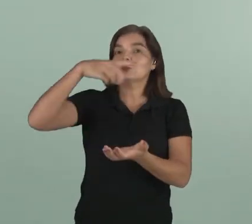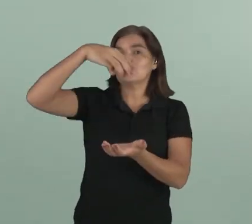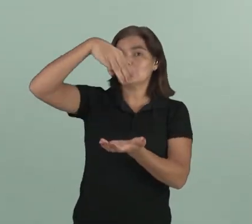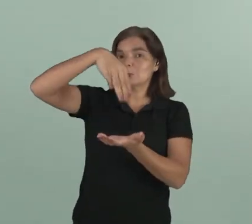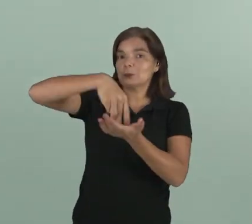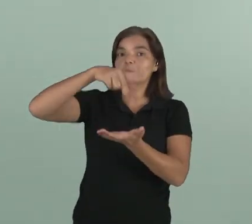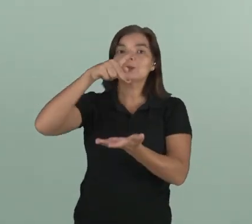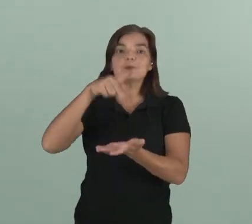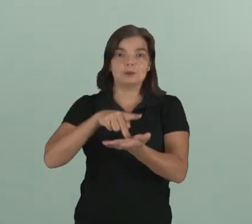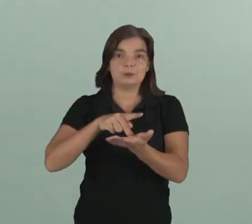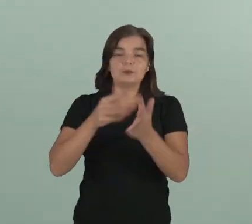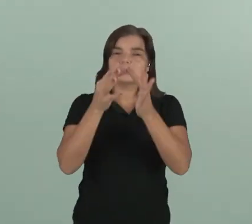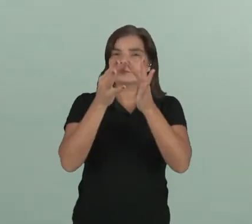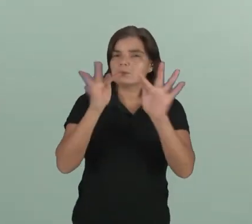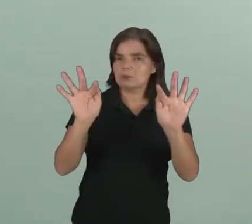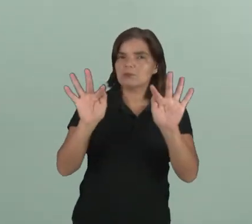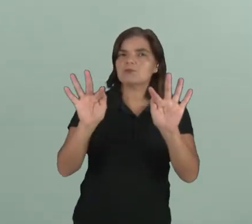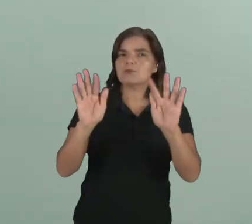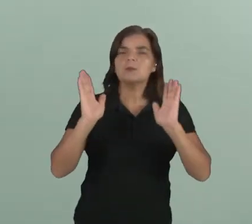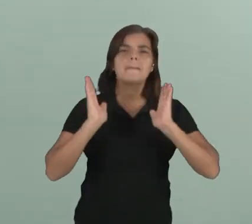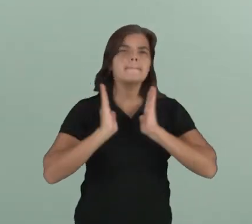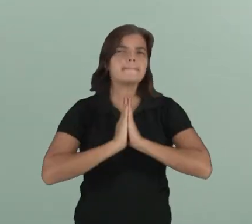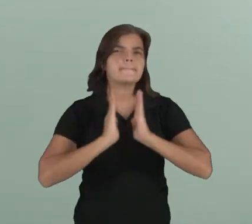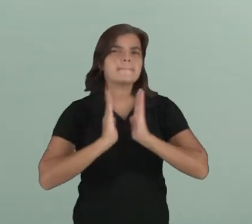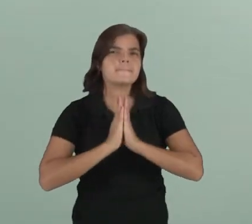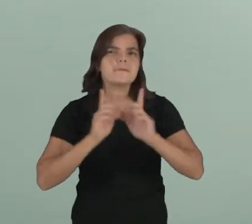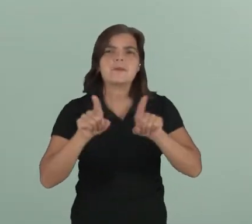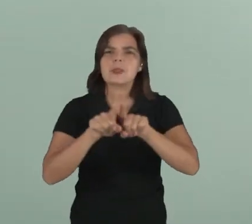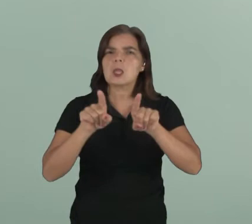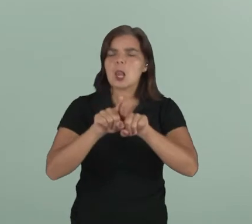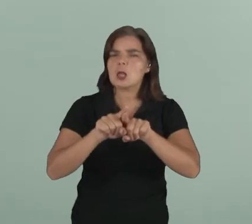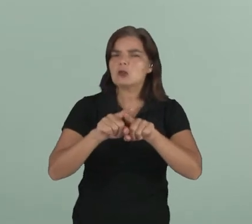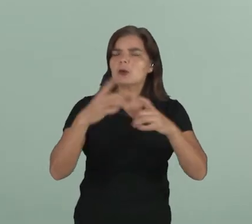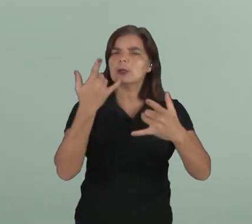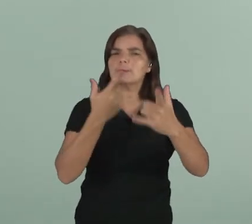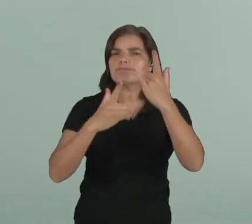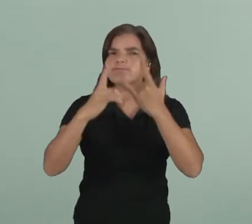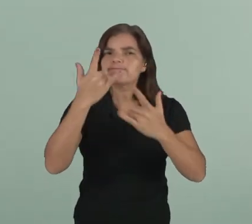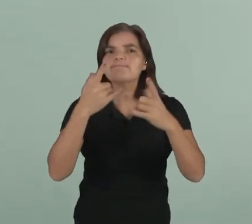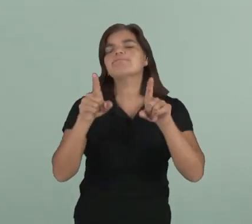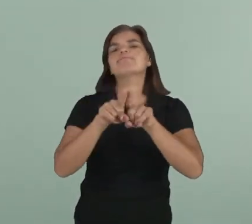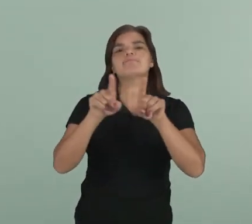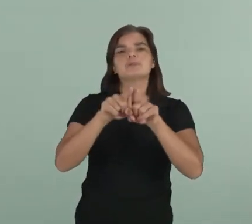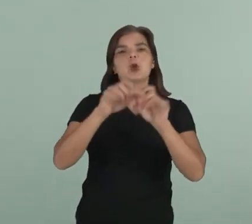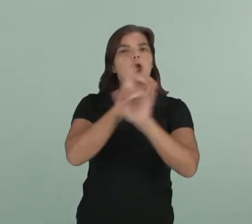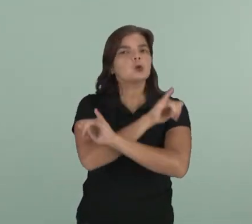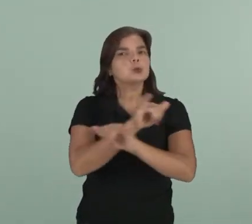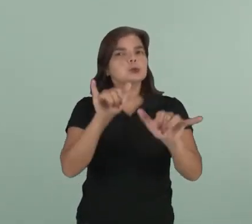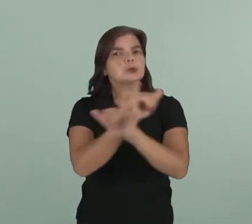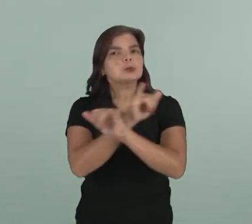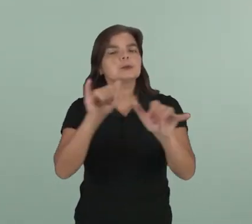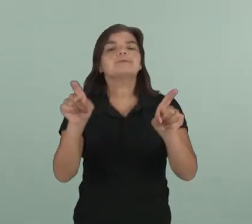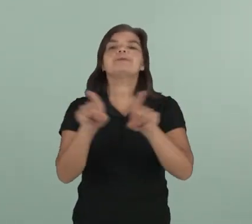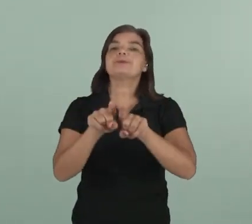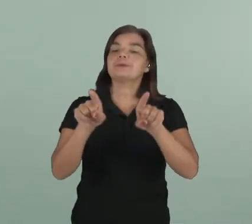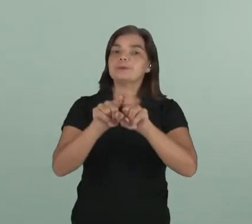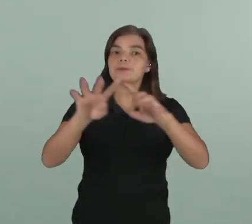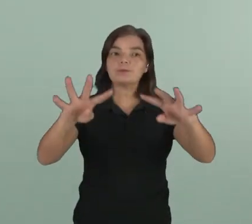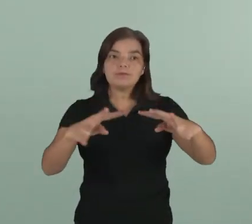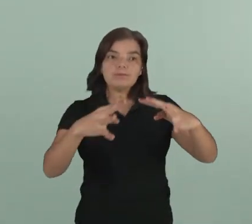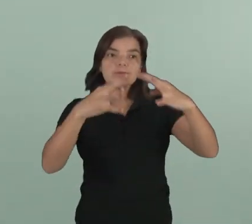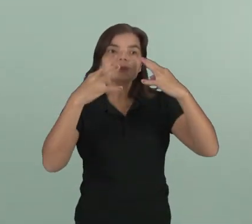marketing, frases, imagens, situações, comerciais, publicidade que nos